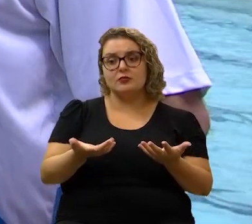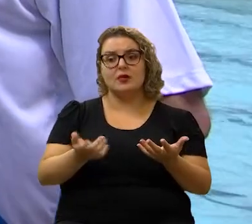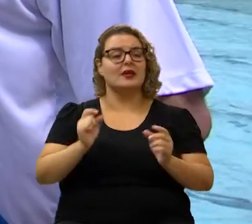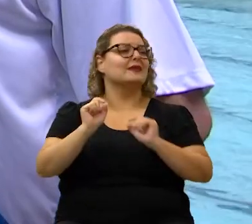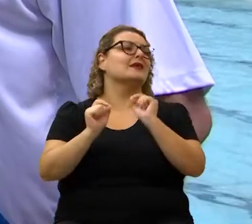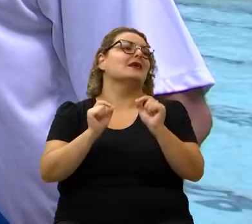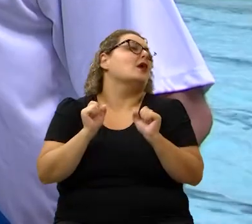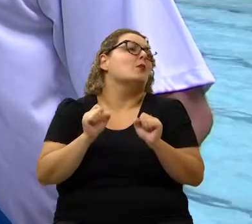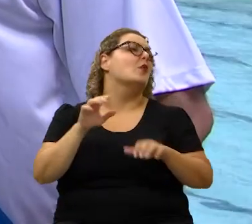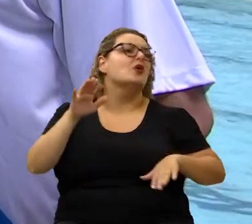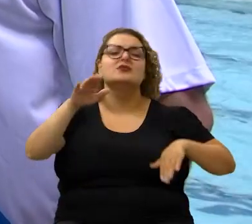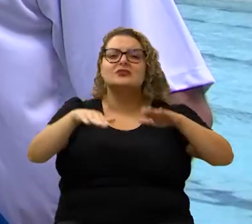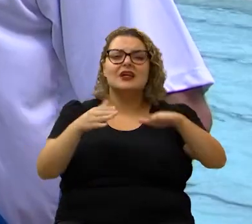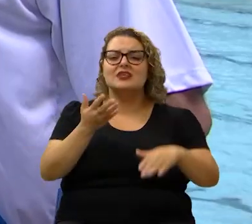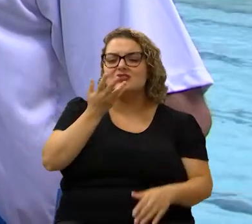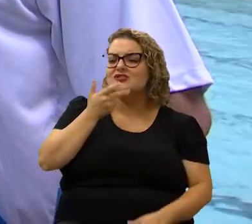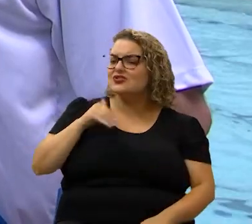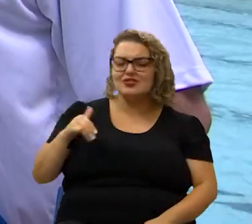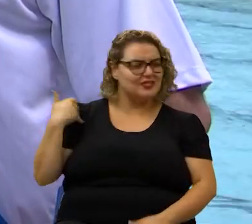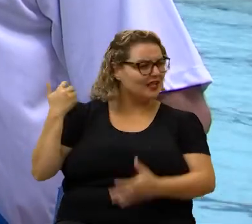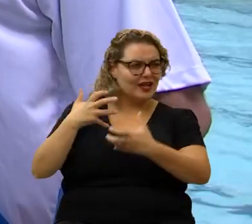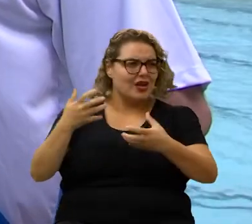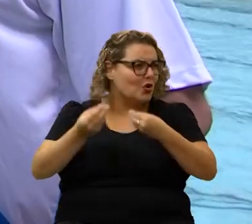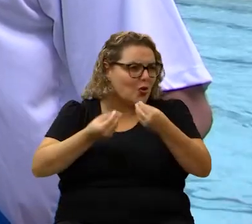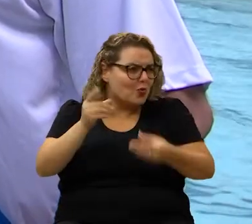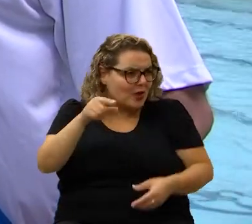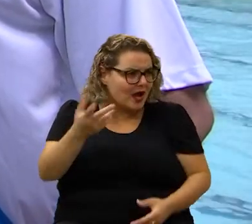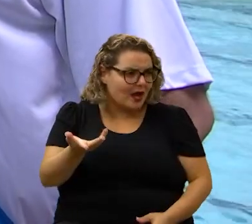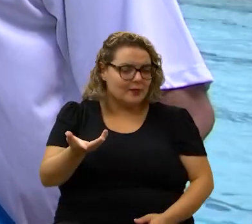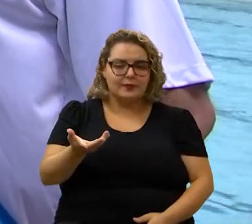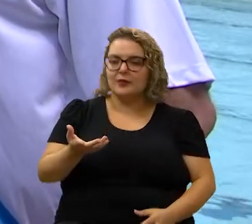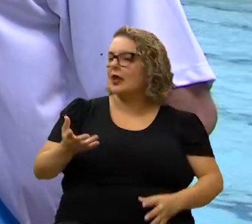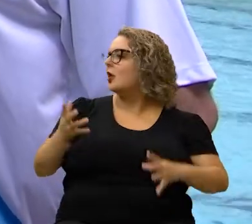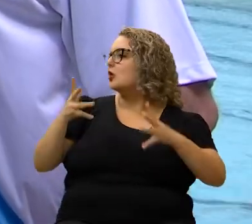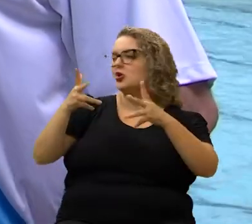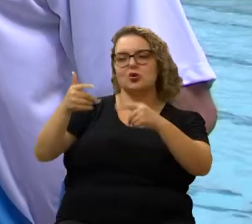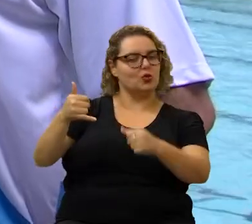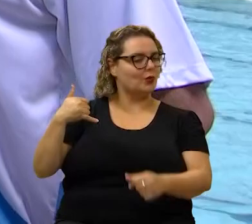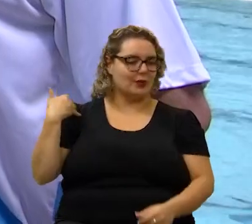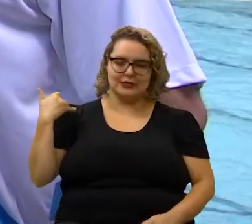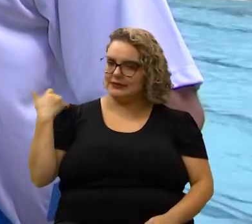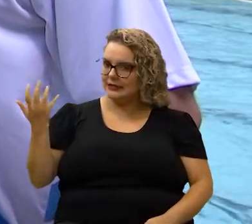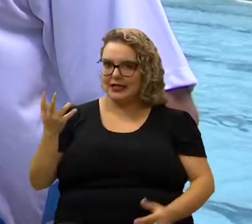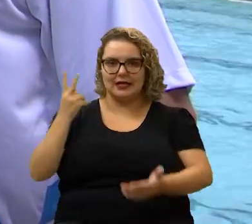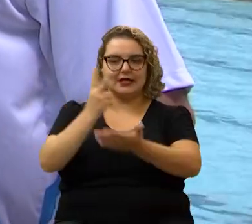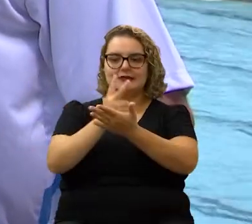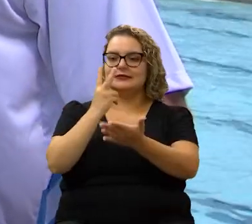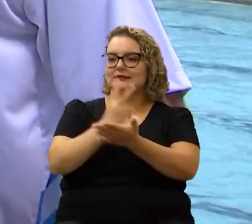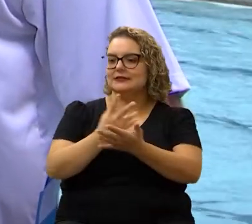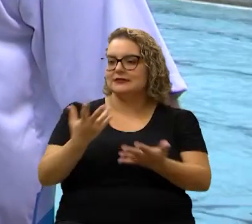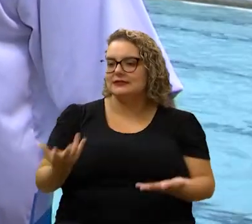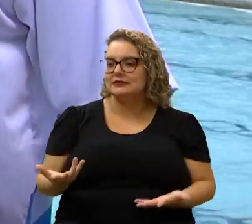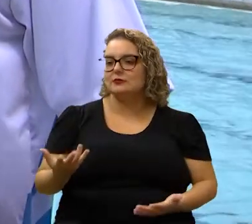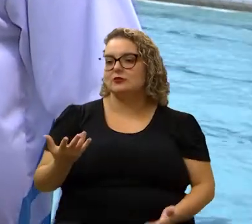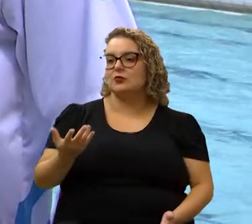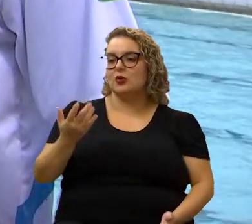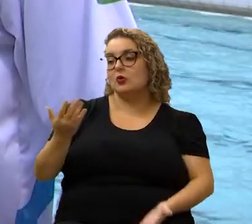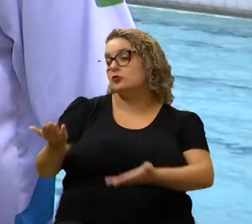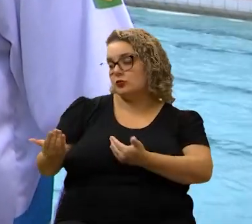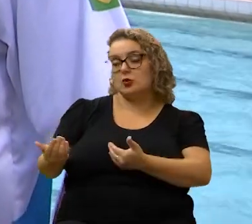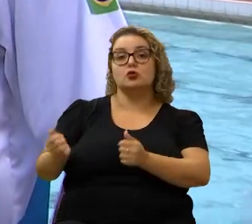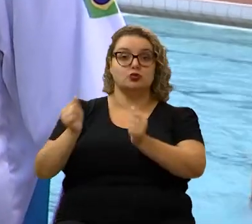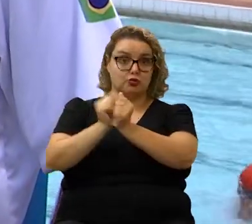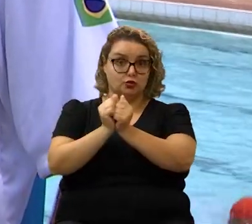benefícios. Quem pode nadar? De criança, idoso? Como que funciona isso? Todas as idades, né? Sempre com